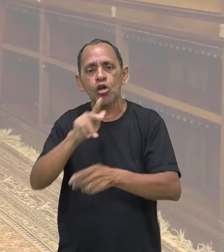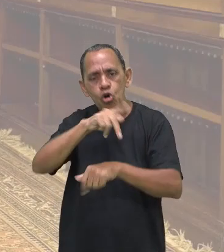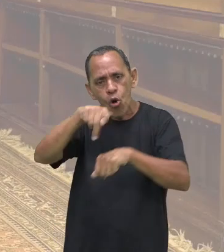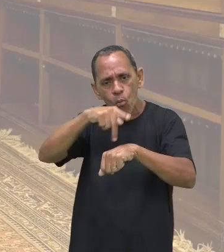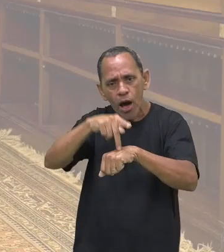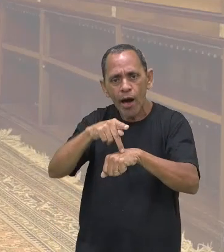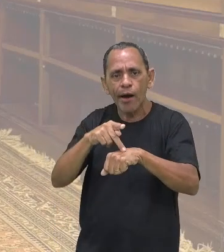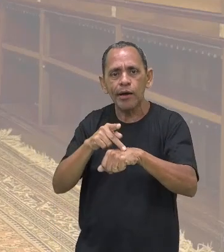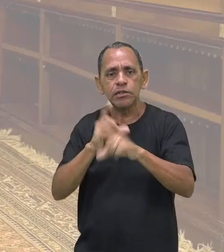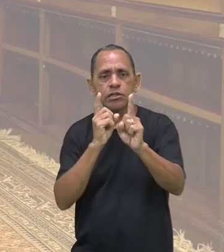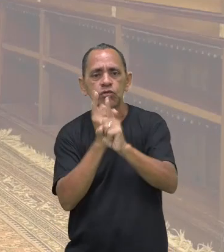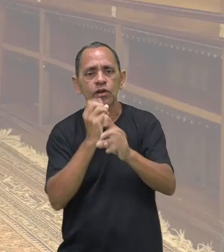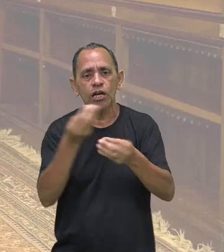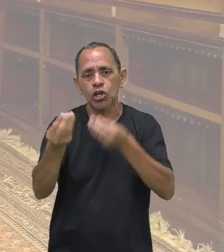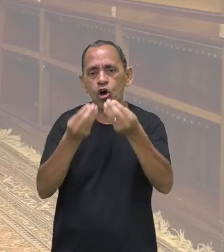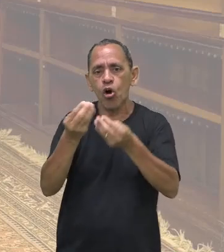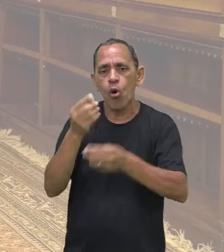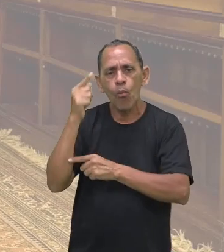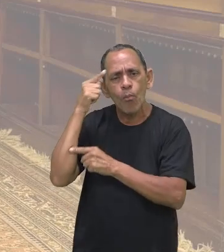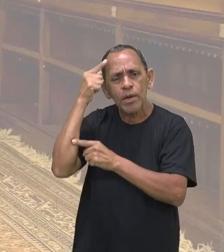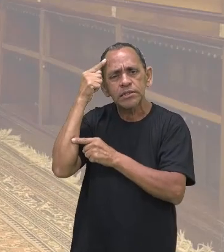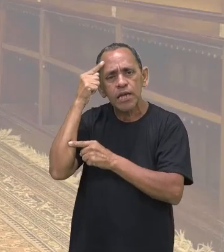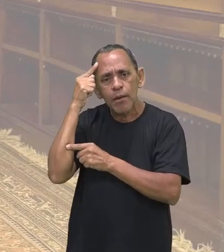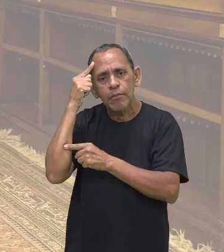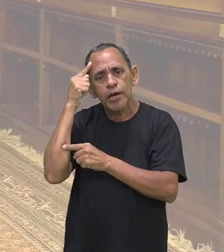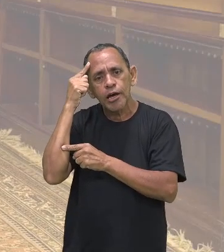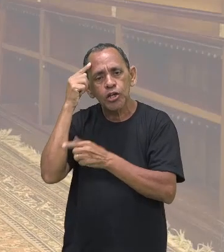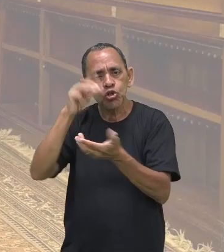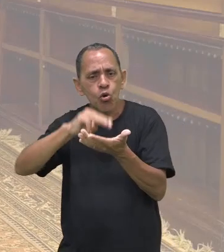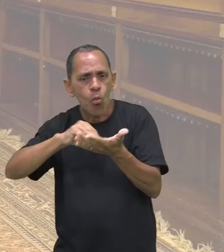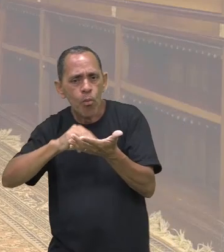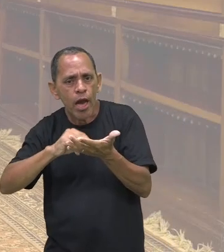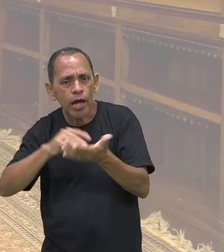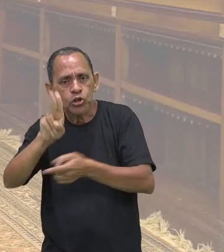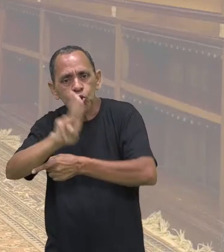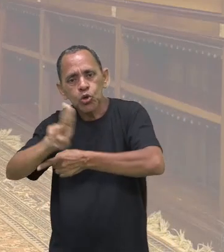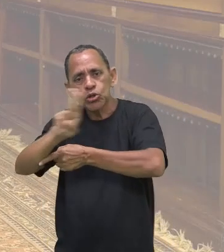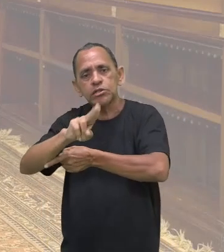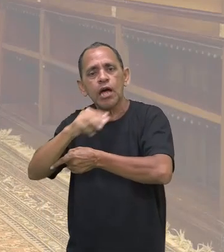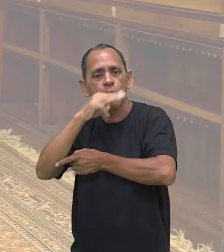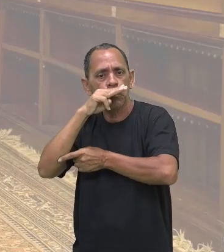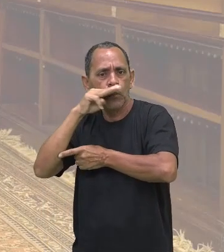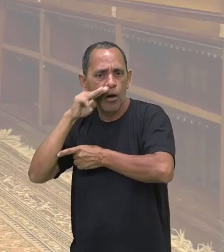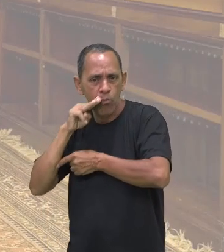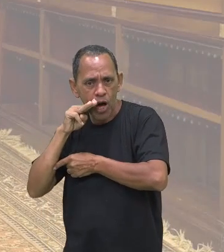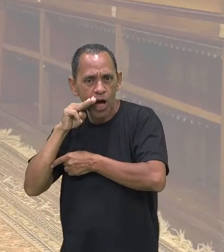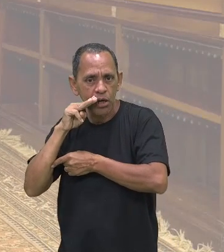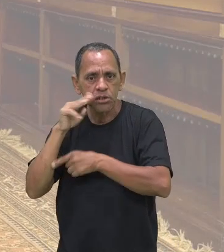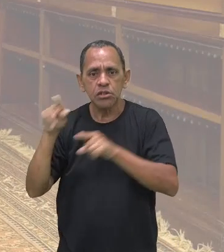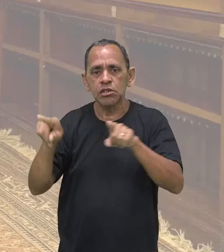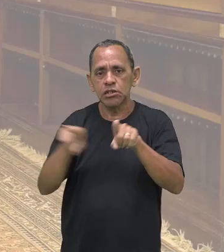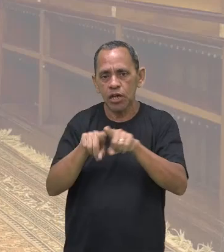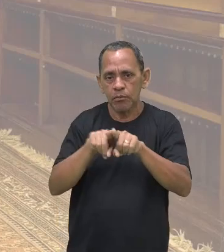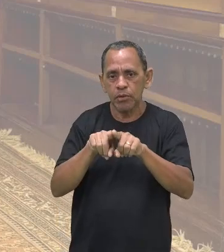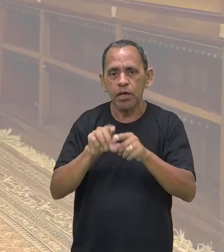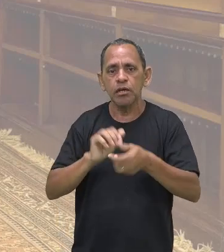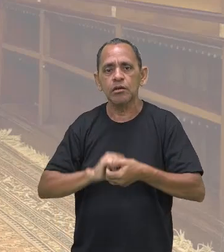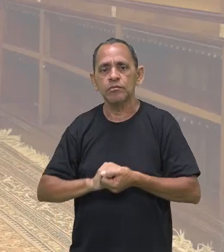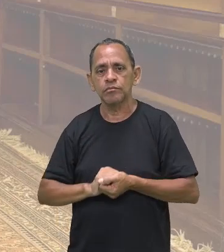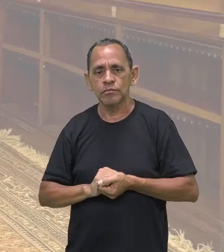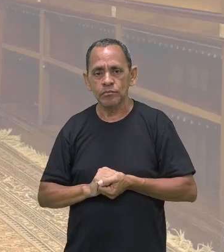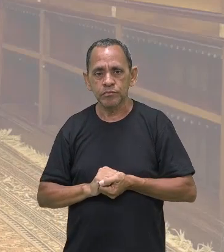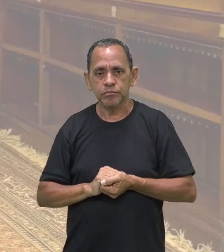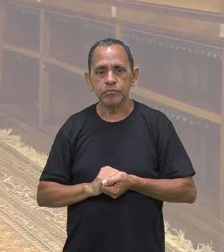é a corrente, qual é o pensamento, a metodologia que fundamenta a leitura de mundo de Caio Prado